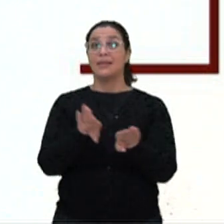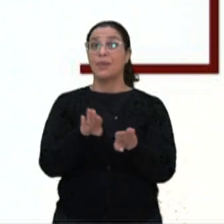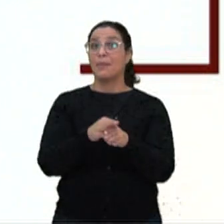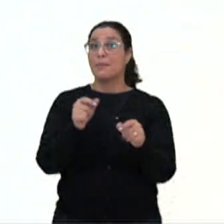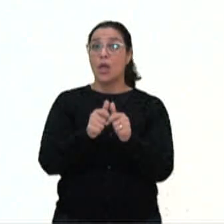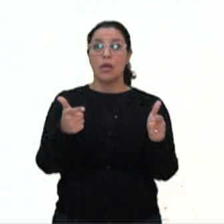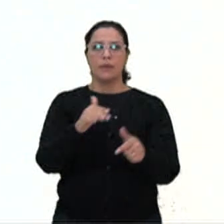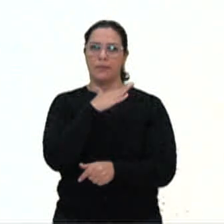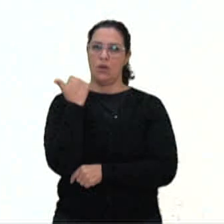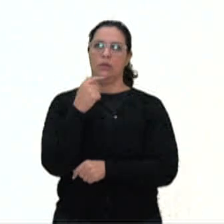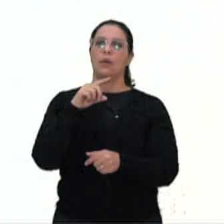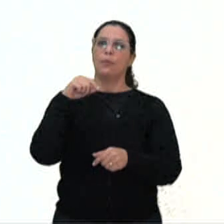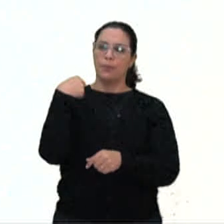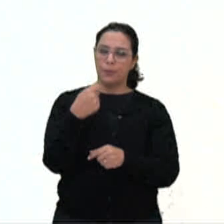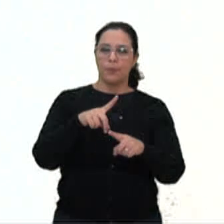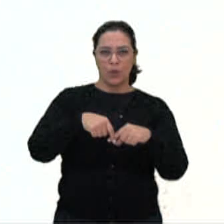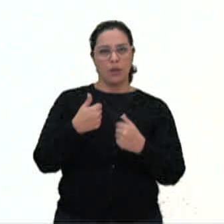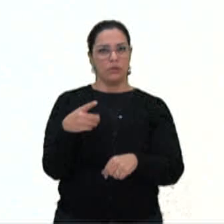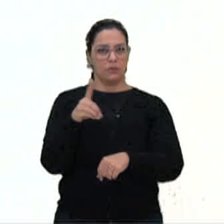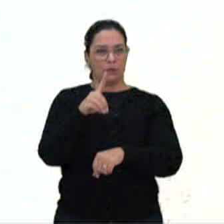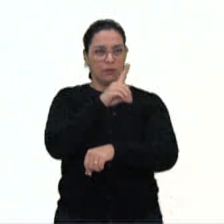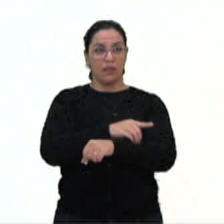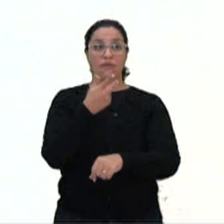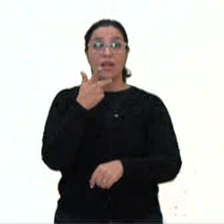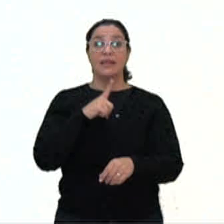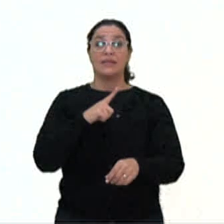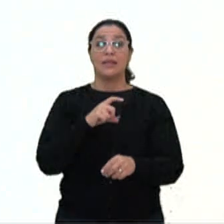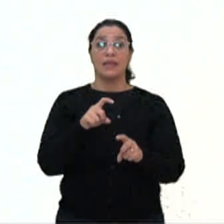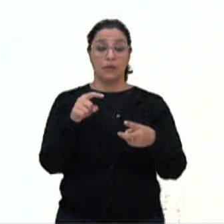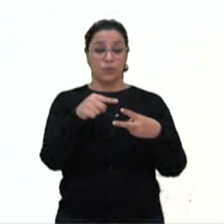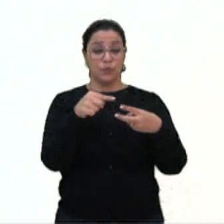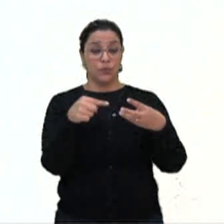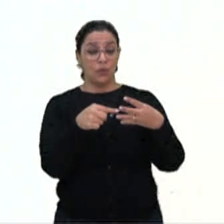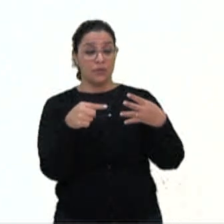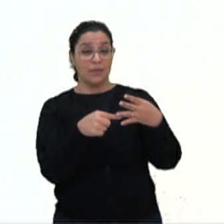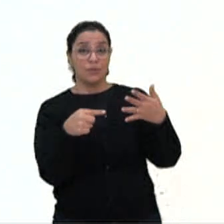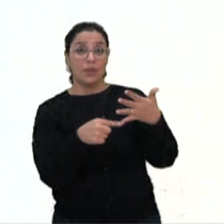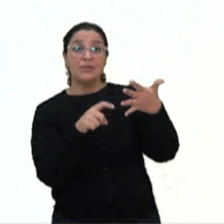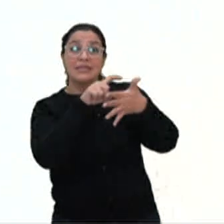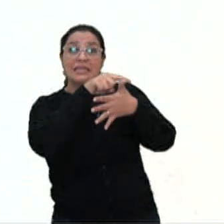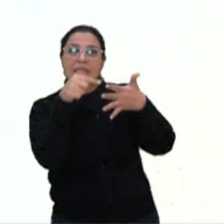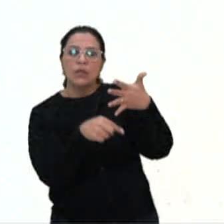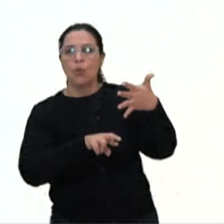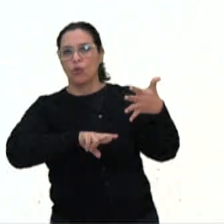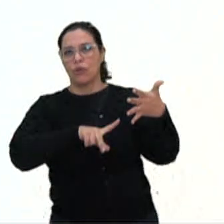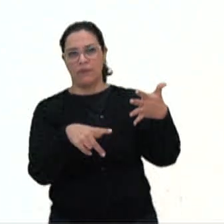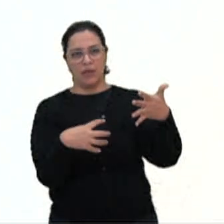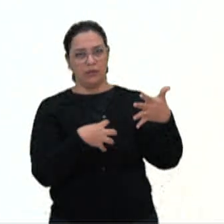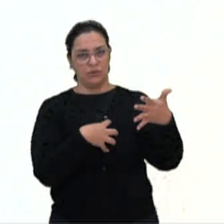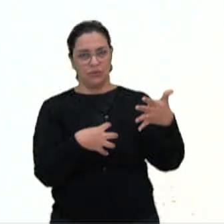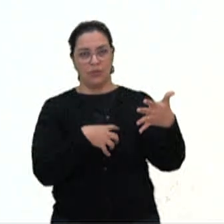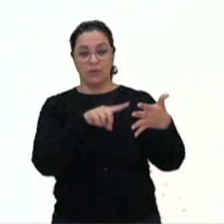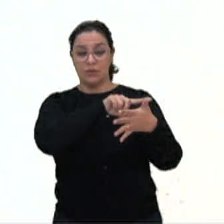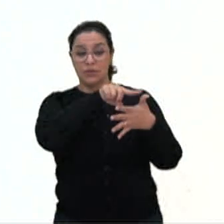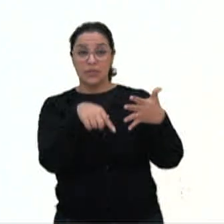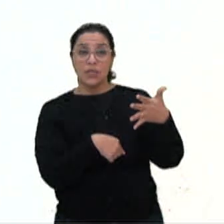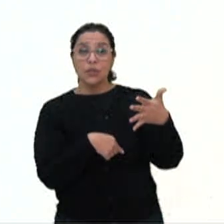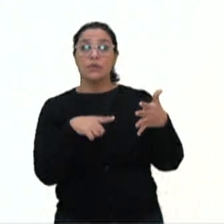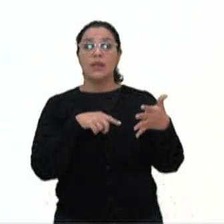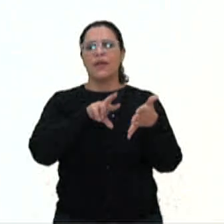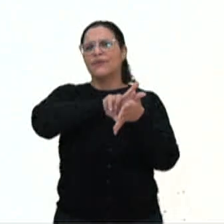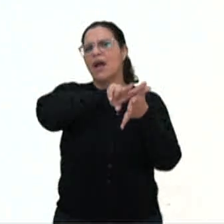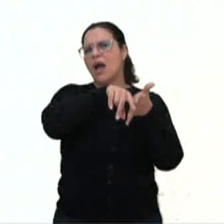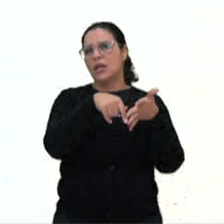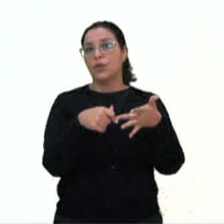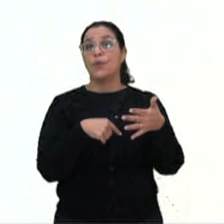mortes, inclusive. Quando a gente fala da dengue, ó, ela tem 5 sorotipos diferentes, ou seja, 5 pequenas